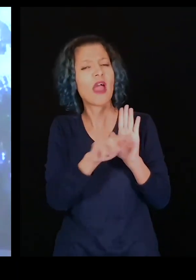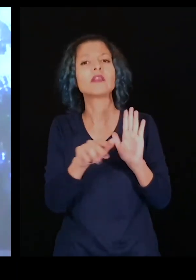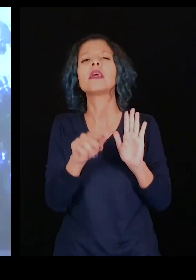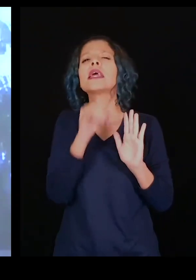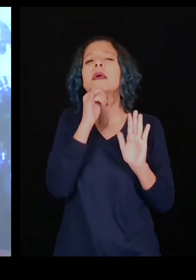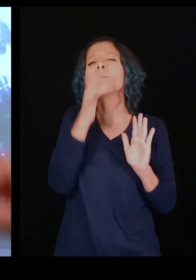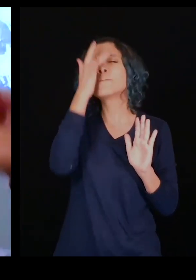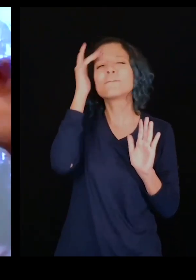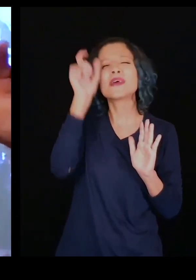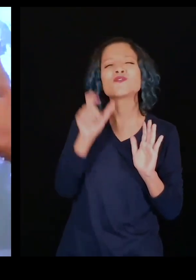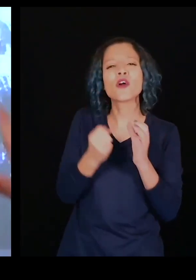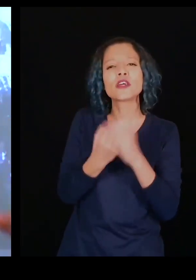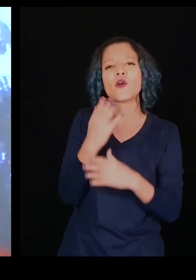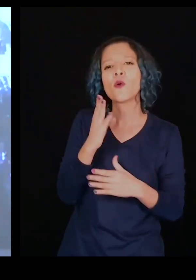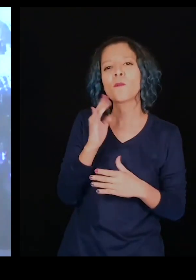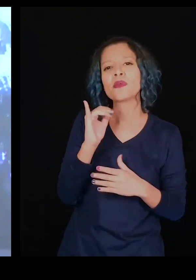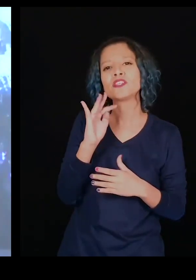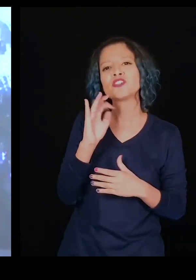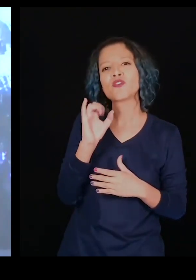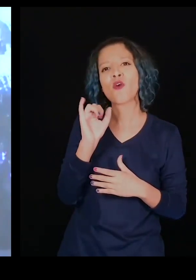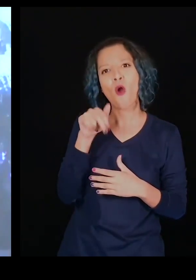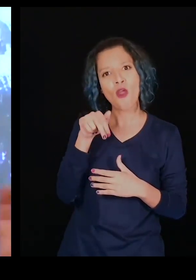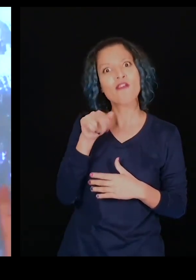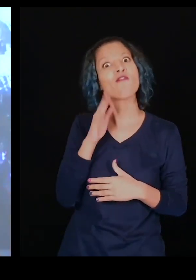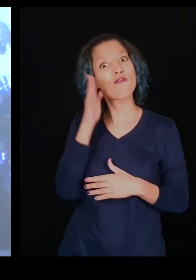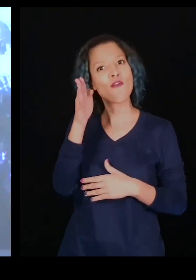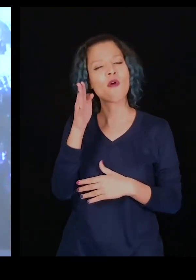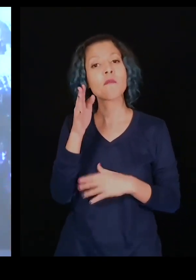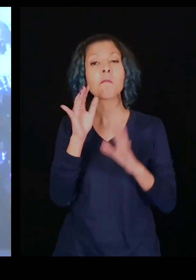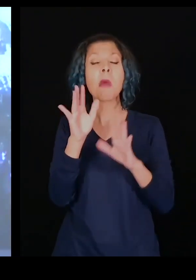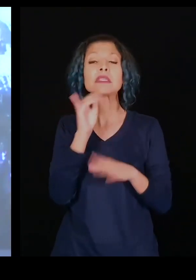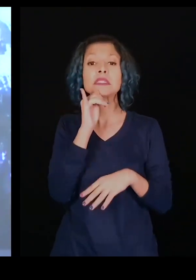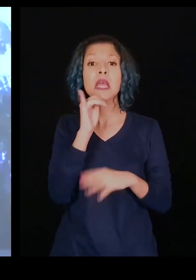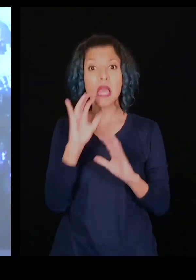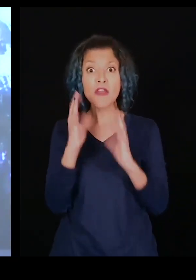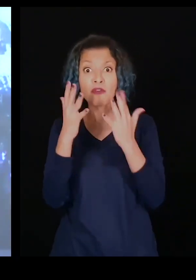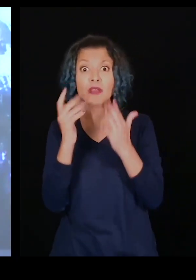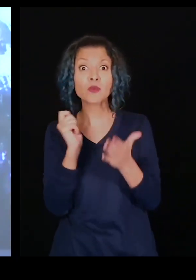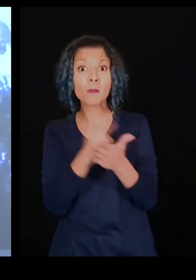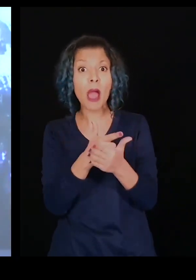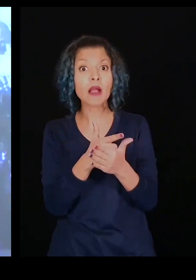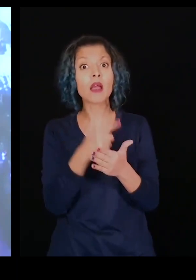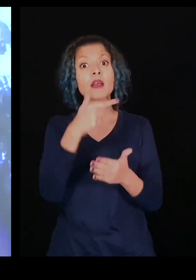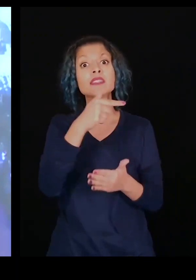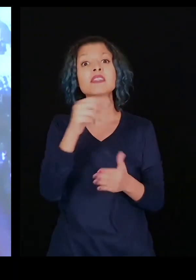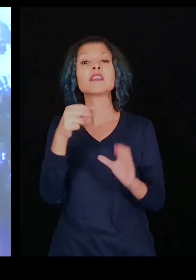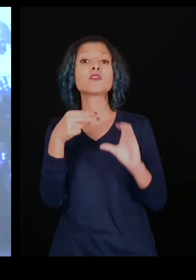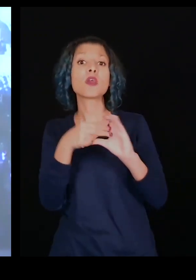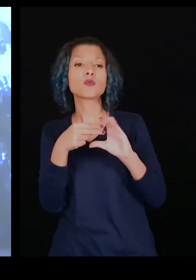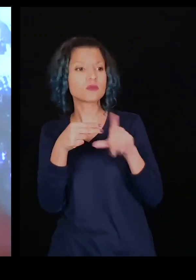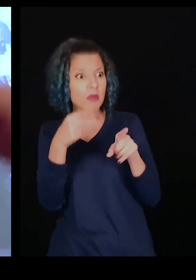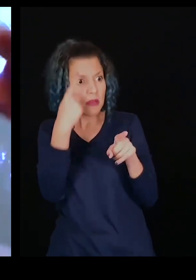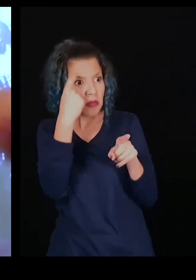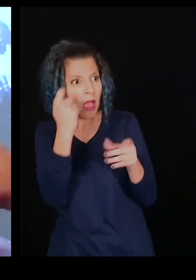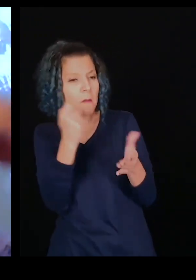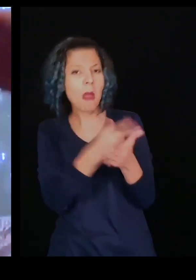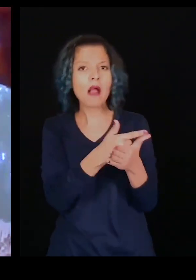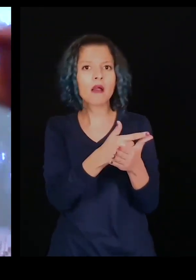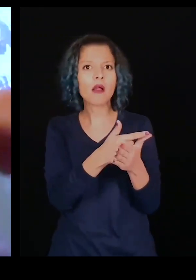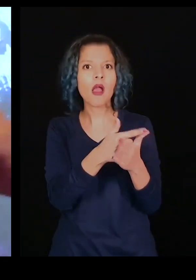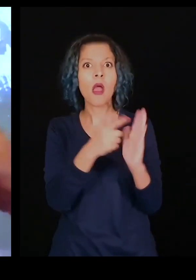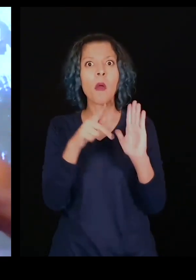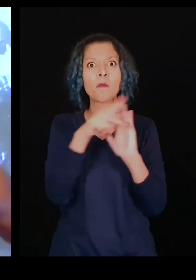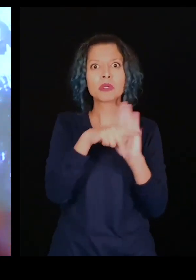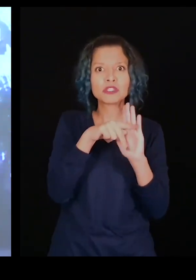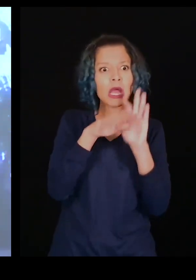oferecem 700 euros para quem teve uma ideia. É só uma ideia, não é um projeto. Para botar no papel uma ideia. Então, acho que assim, essas